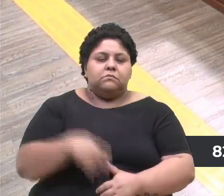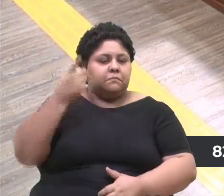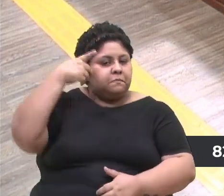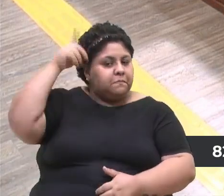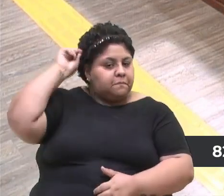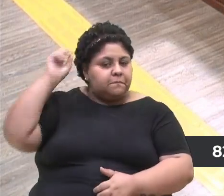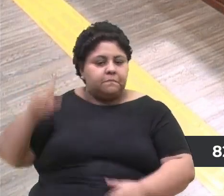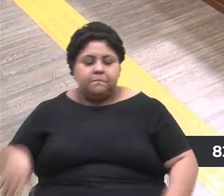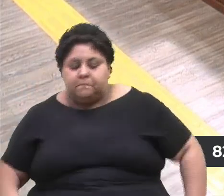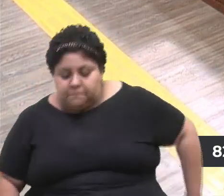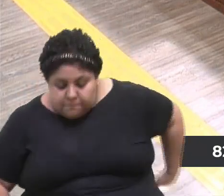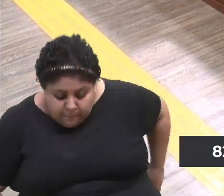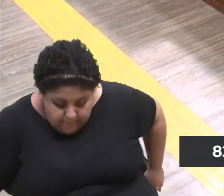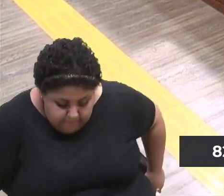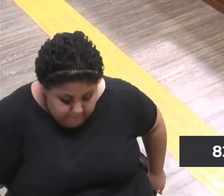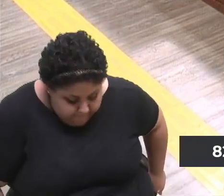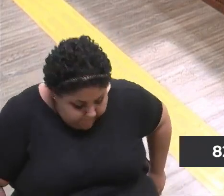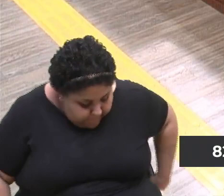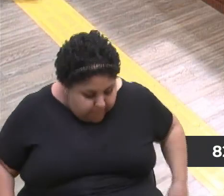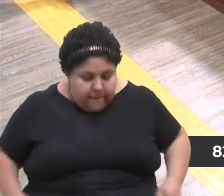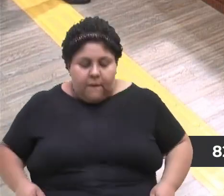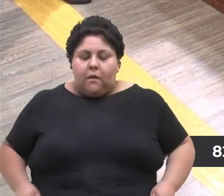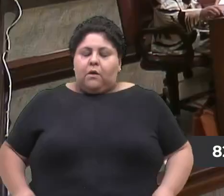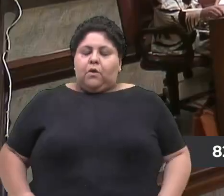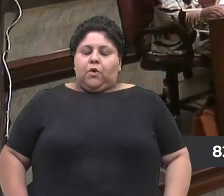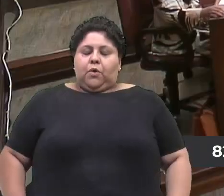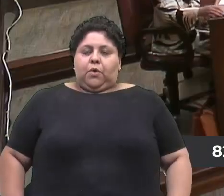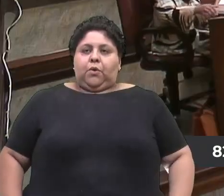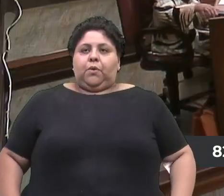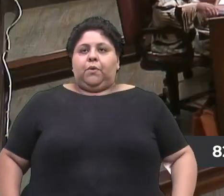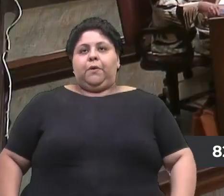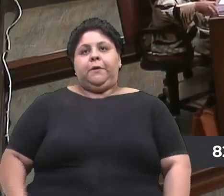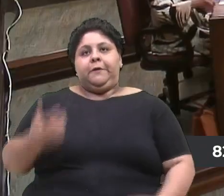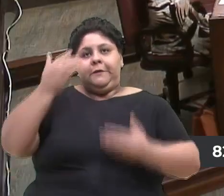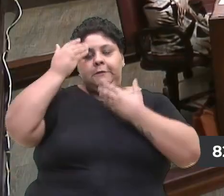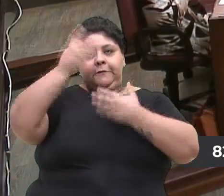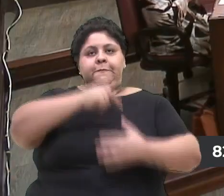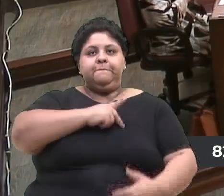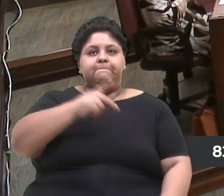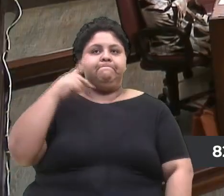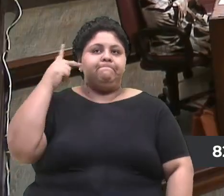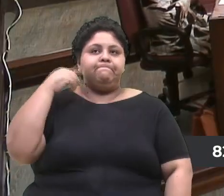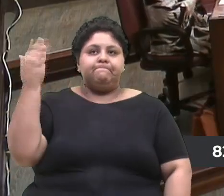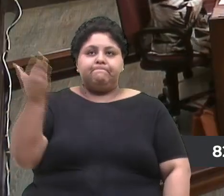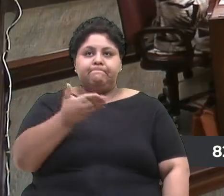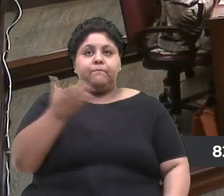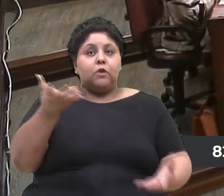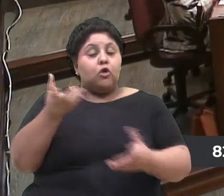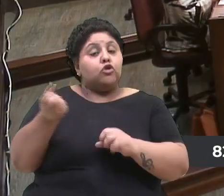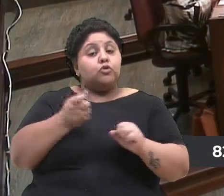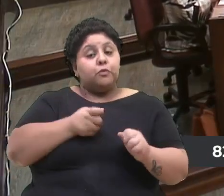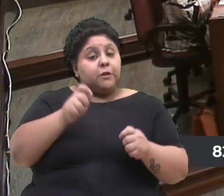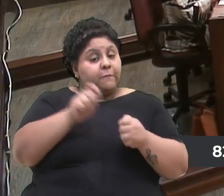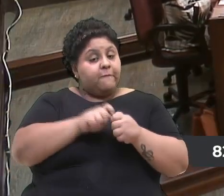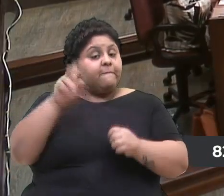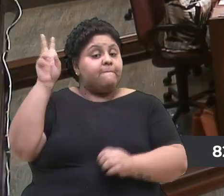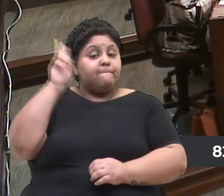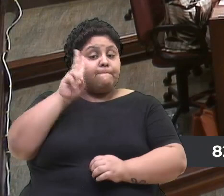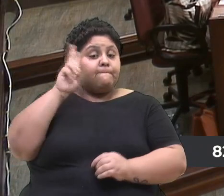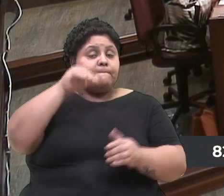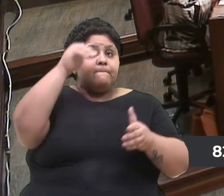Obrigado, presidente, nobres colegas. Bom, hoje podemos fazer história nessa casa votando o Plano